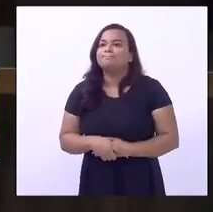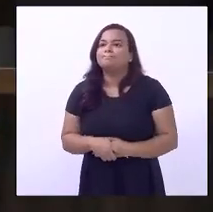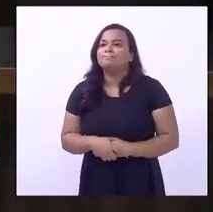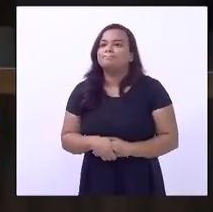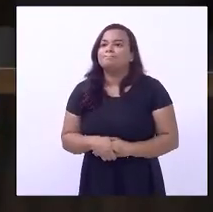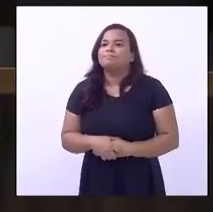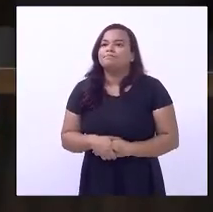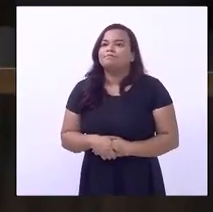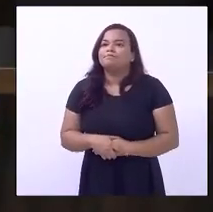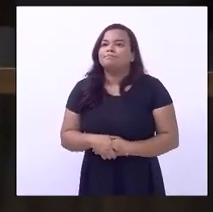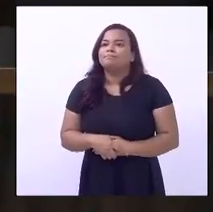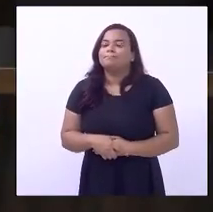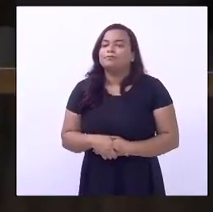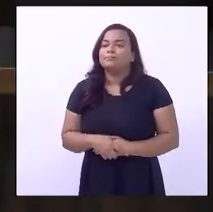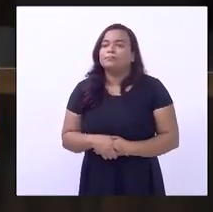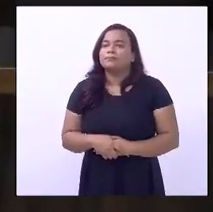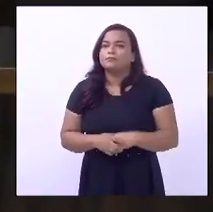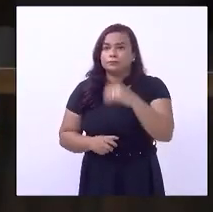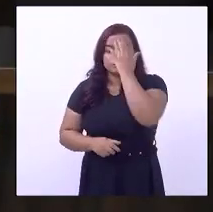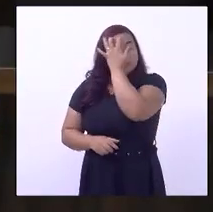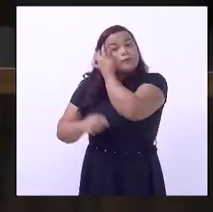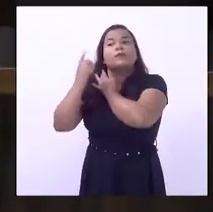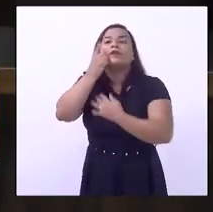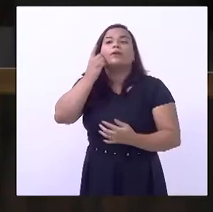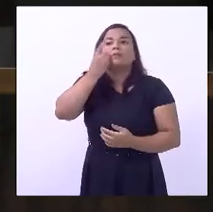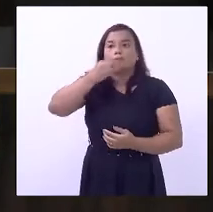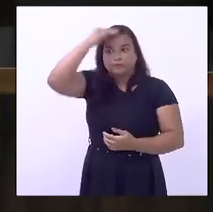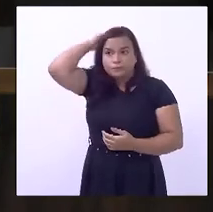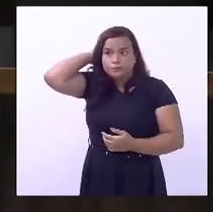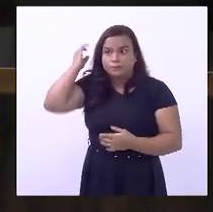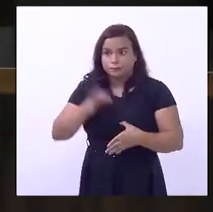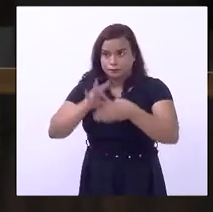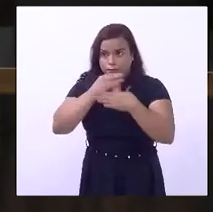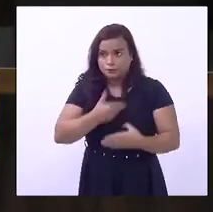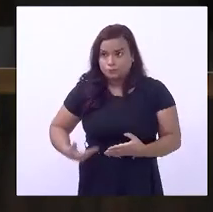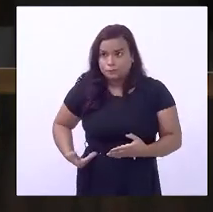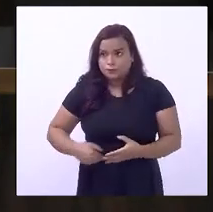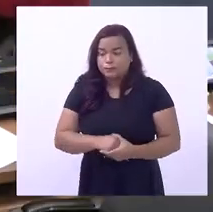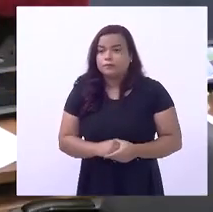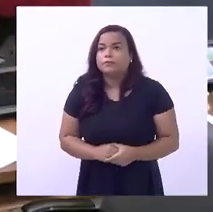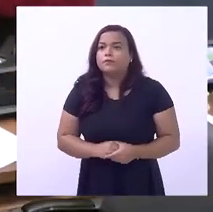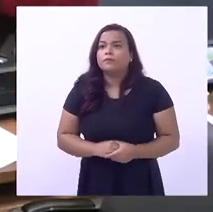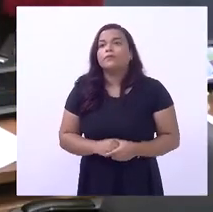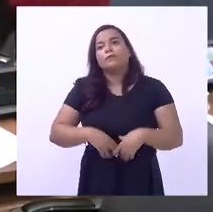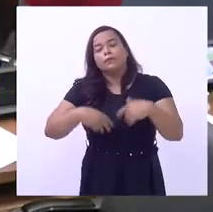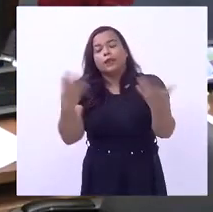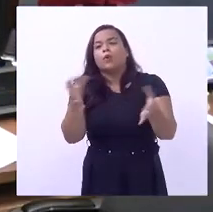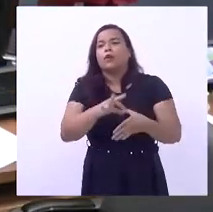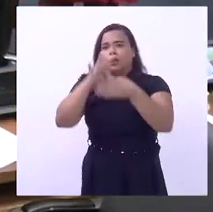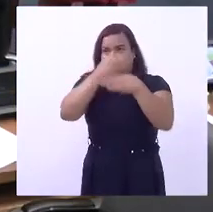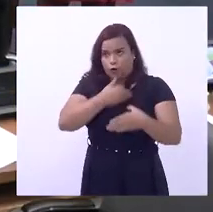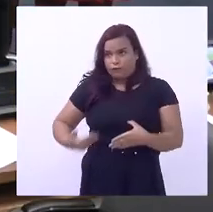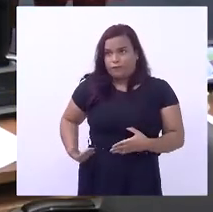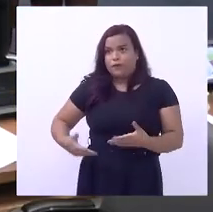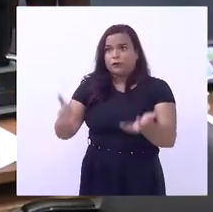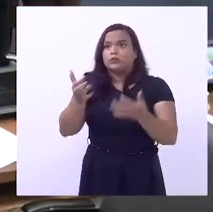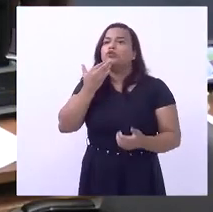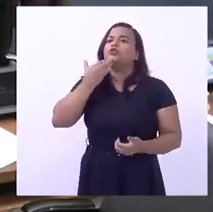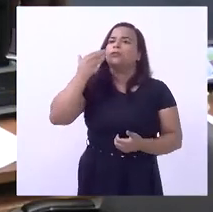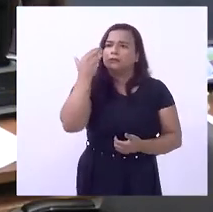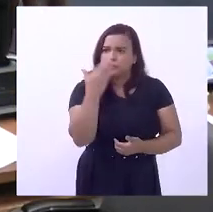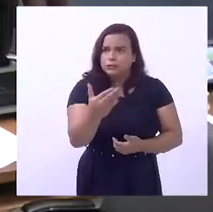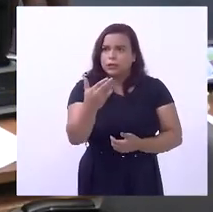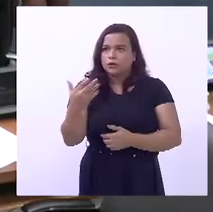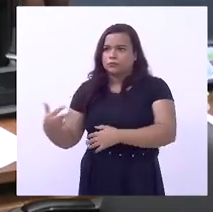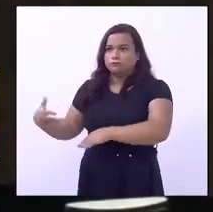Deputado Márcio Pacheco, pela liderança do governo. Senhor presidente, pela liderança do governo, eu quero solicitar a Vossa Excelência, vou passar a palavra